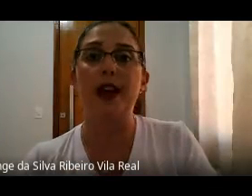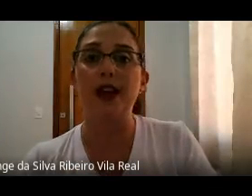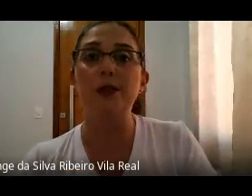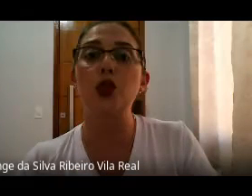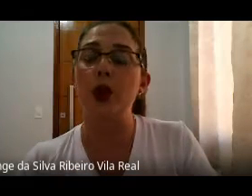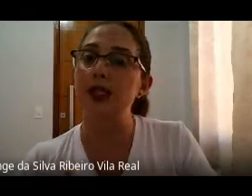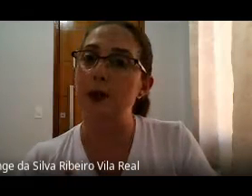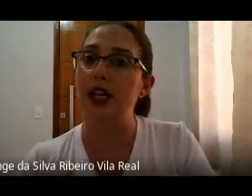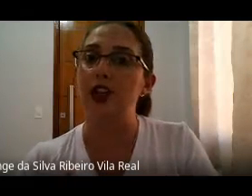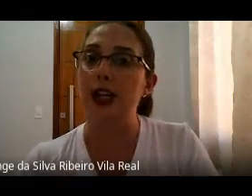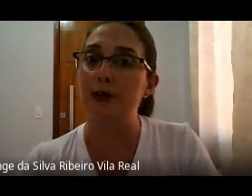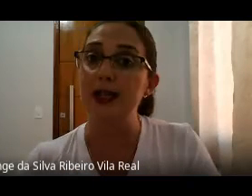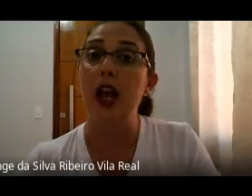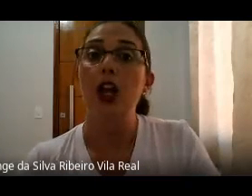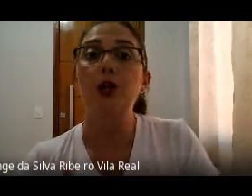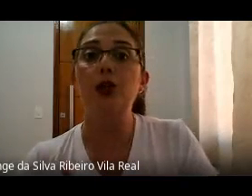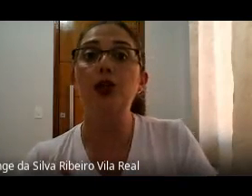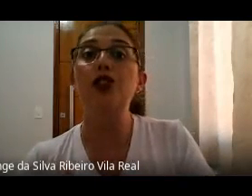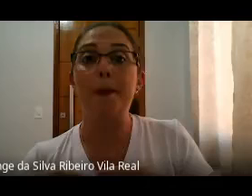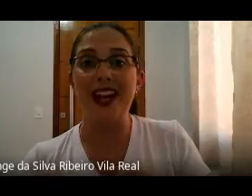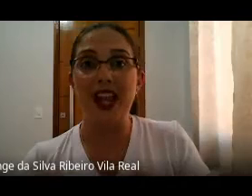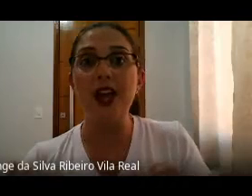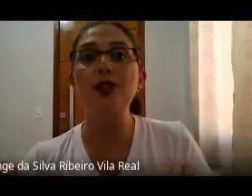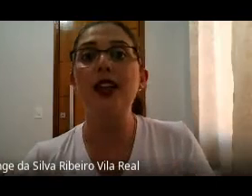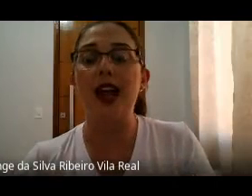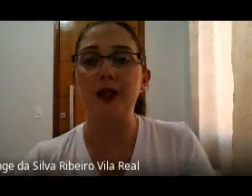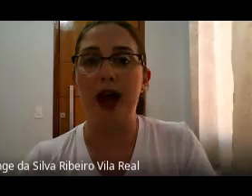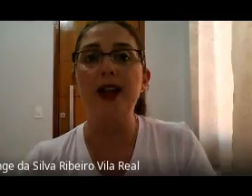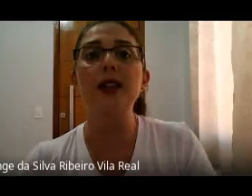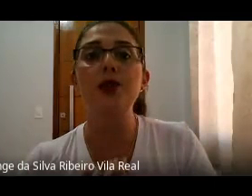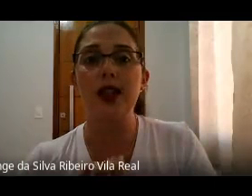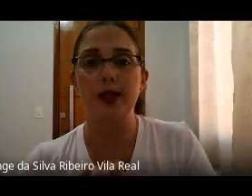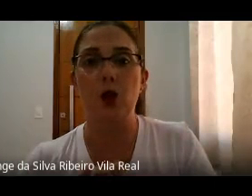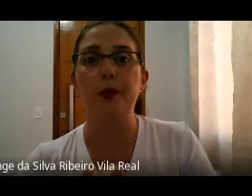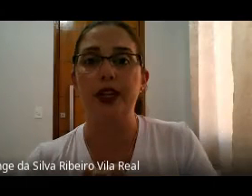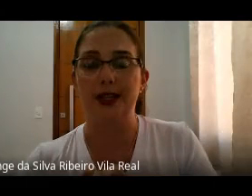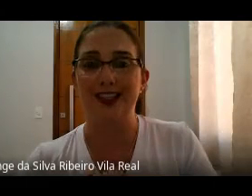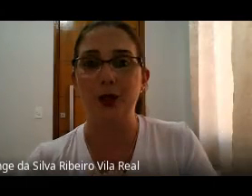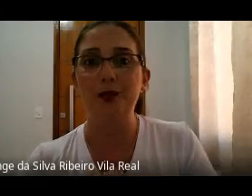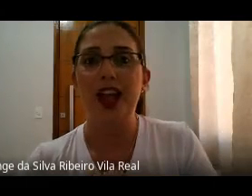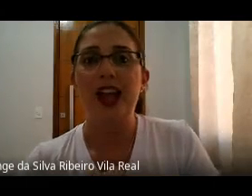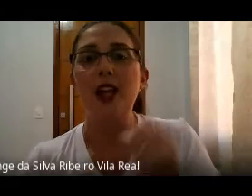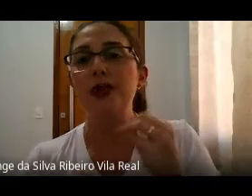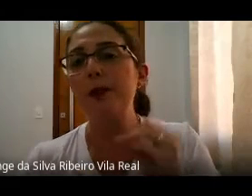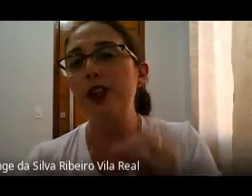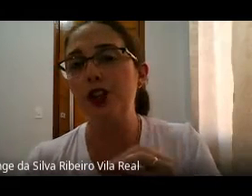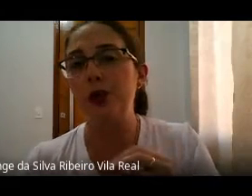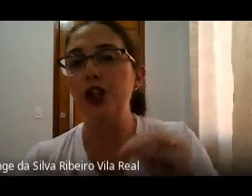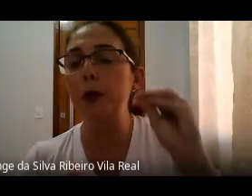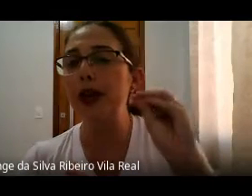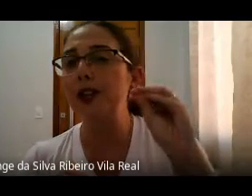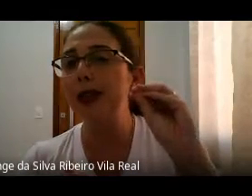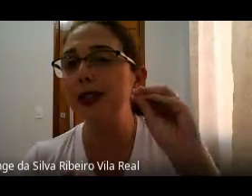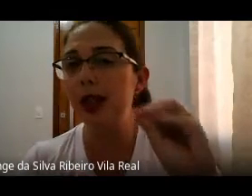nós trabalhamos com a disciplina de Libras no intuito de aprender os sinais básicos dessa comunicação. E eu sempre